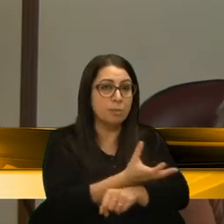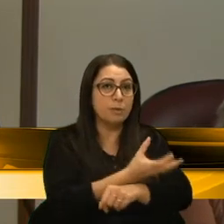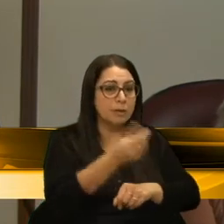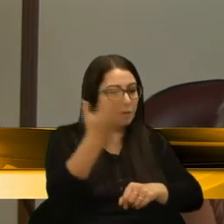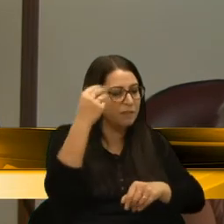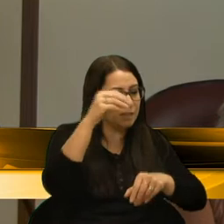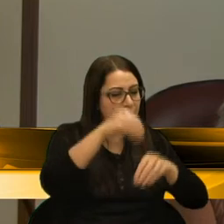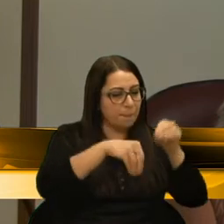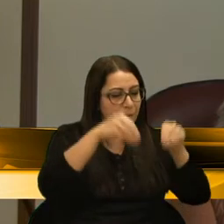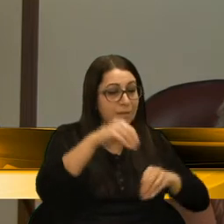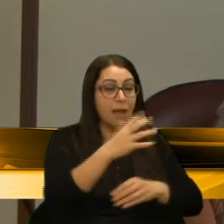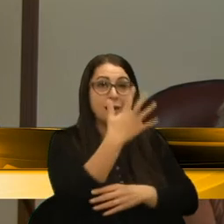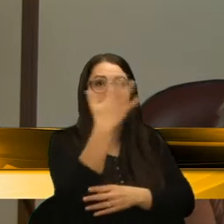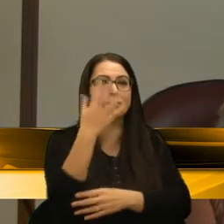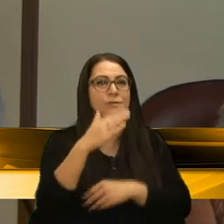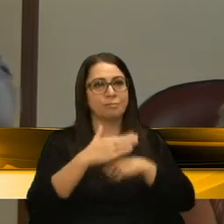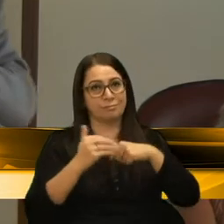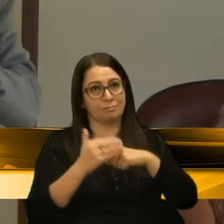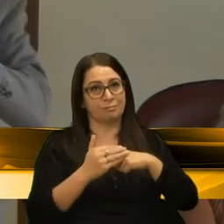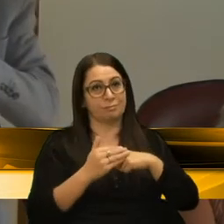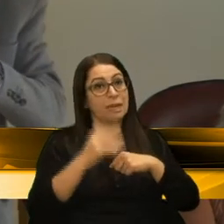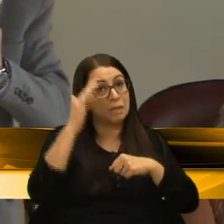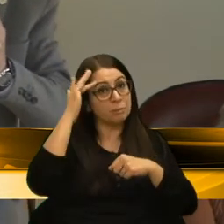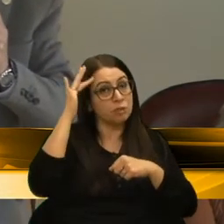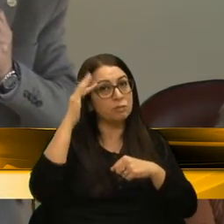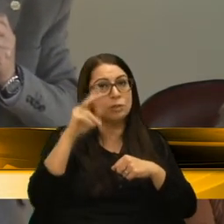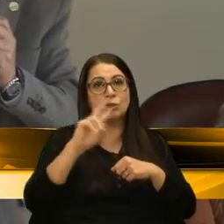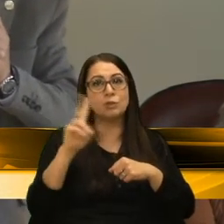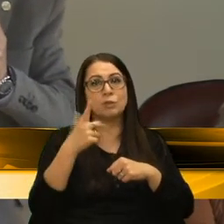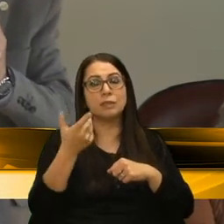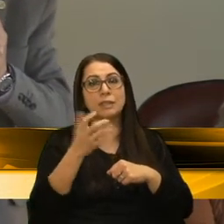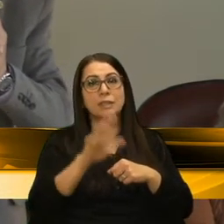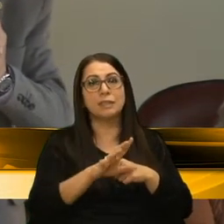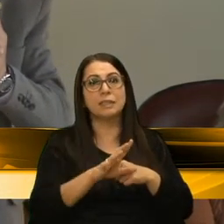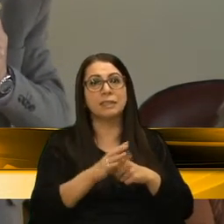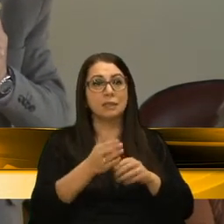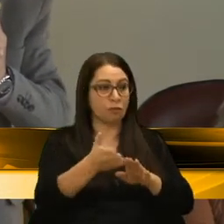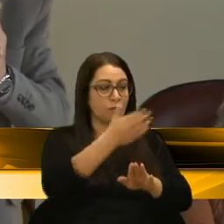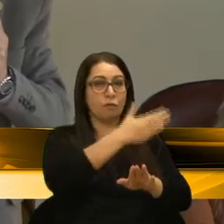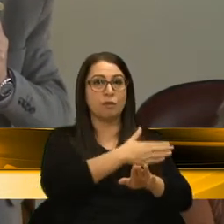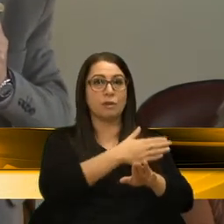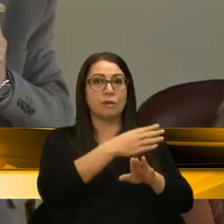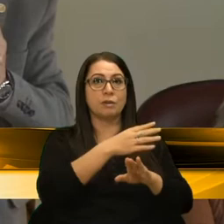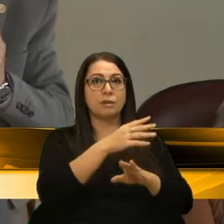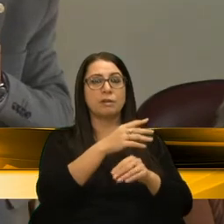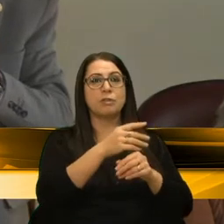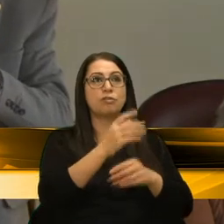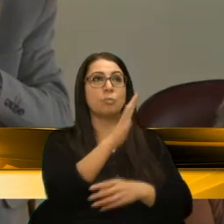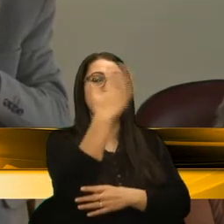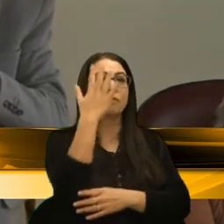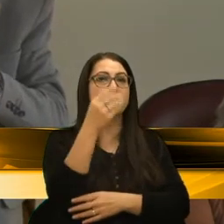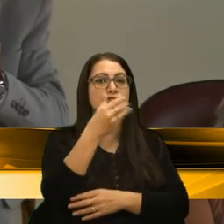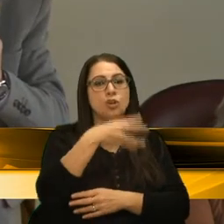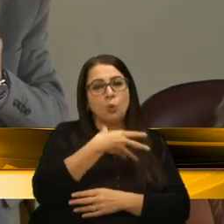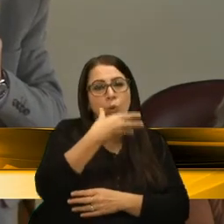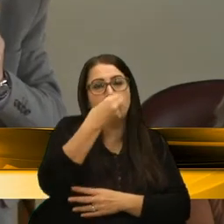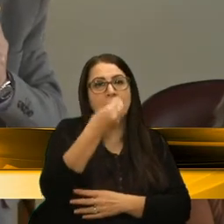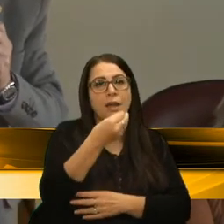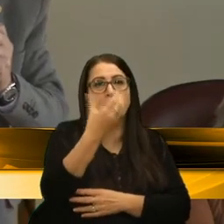carinho. Ele disse, mas imagina que alguém não vai querer deixar no fundo do seu lote um pé de caque, uma macieira,